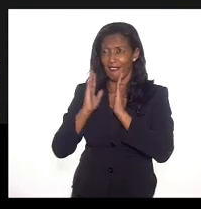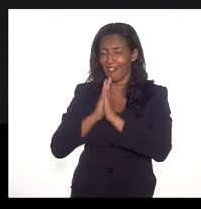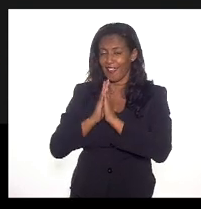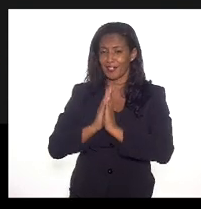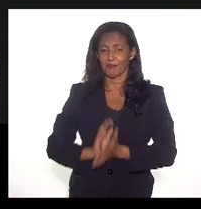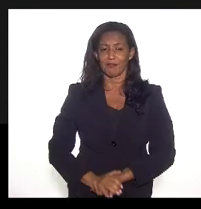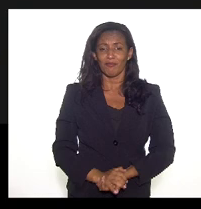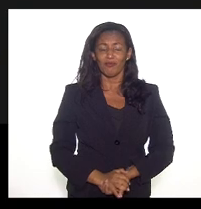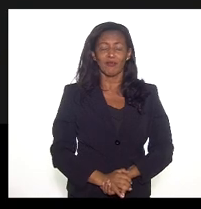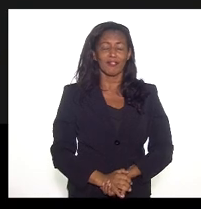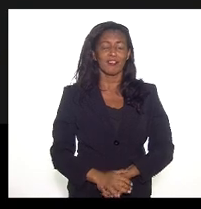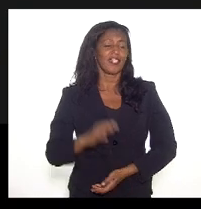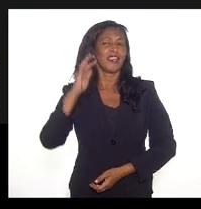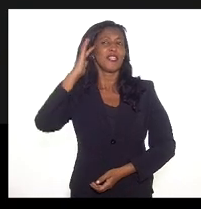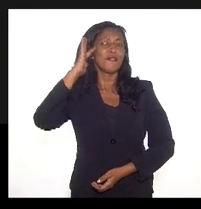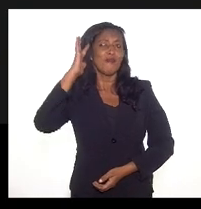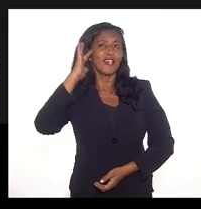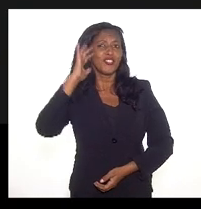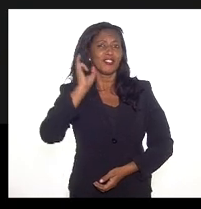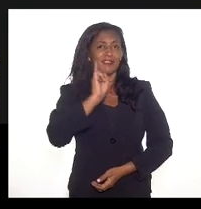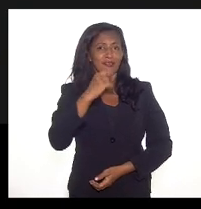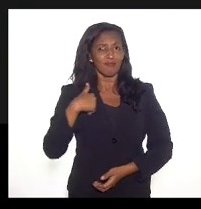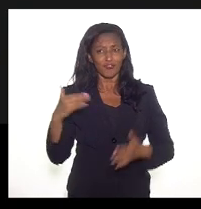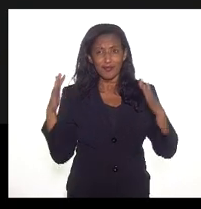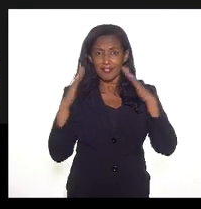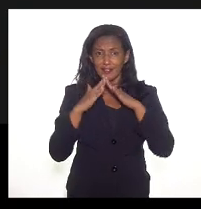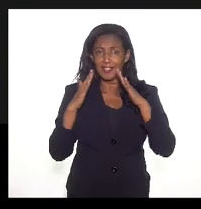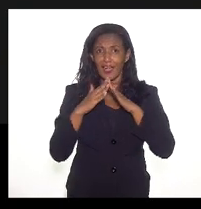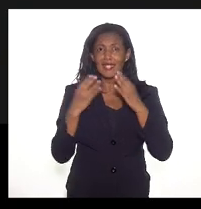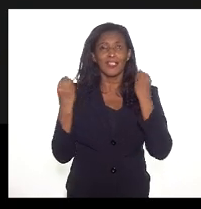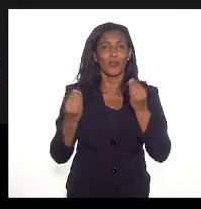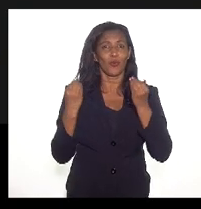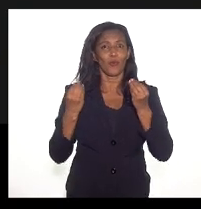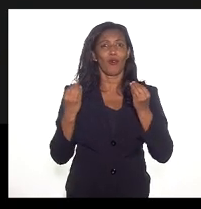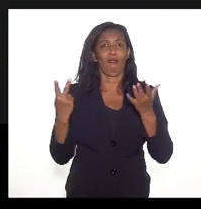que se eu não tivesse, de que mão de obra que ia dar.